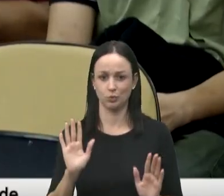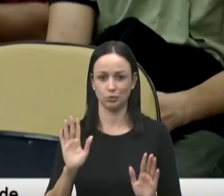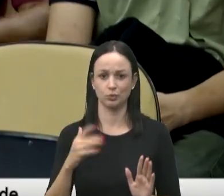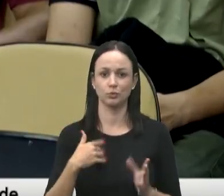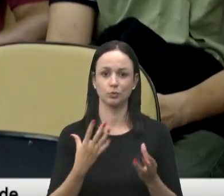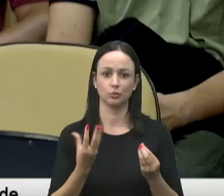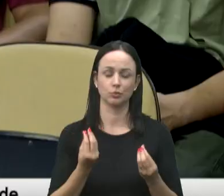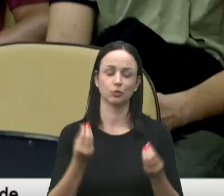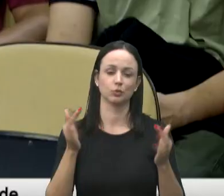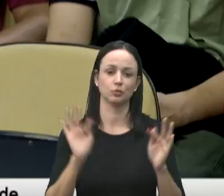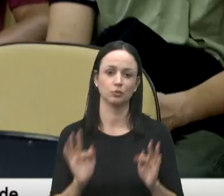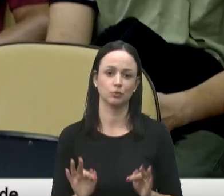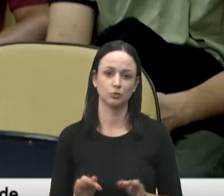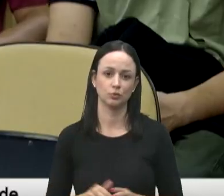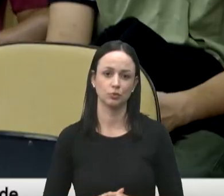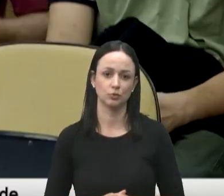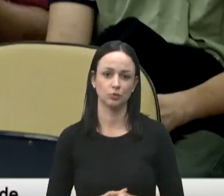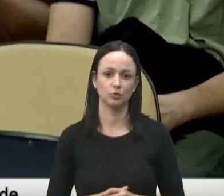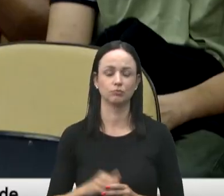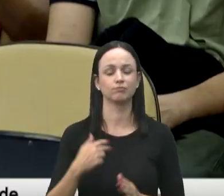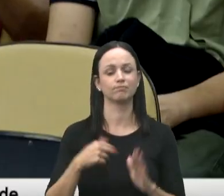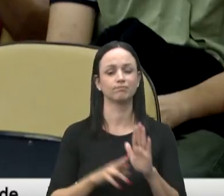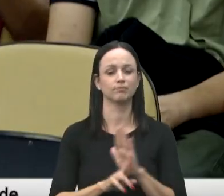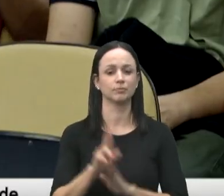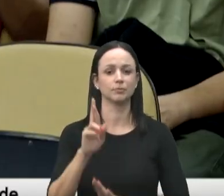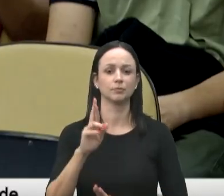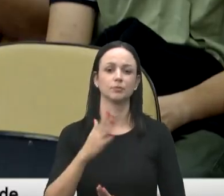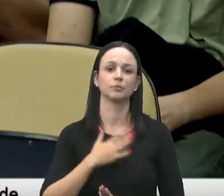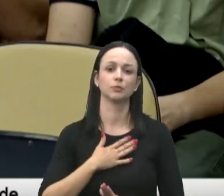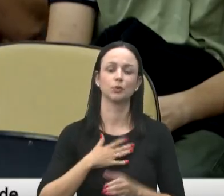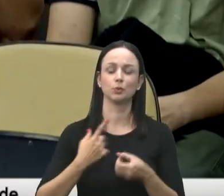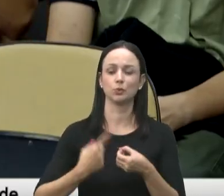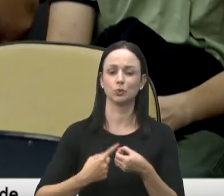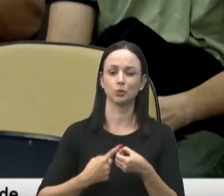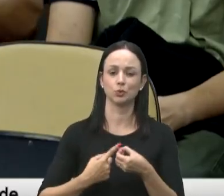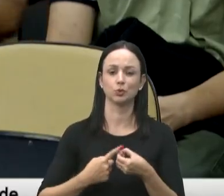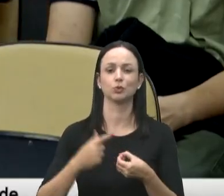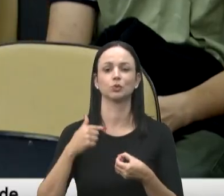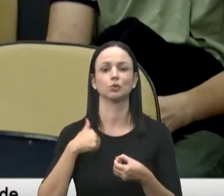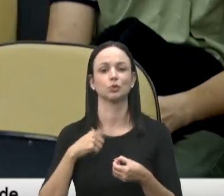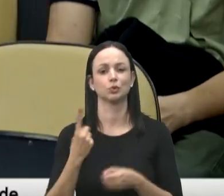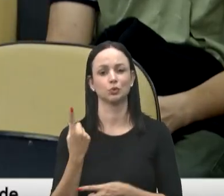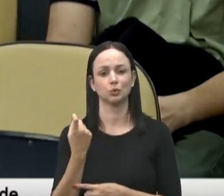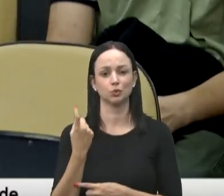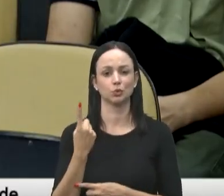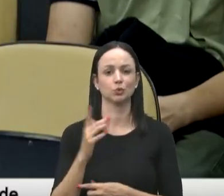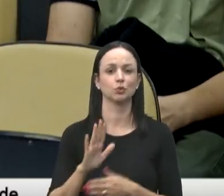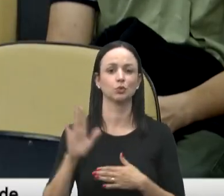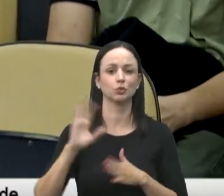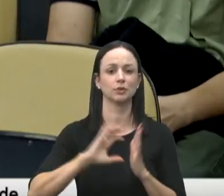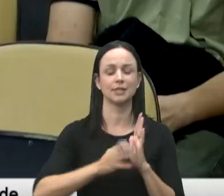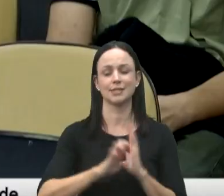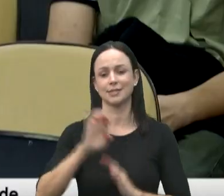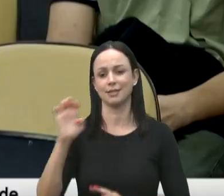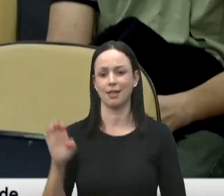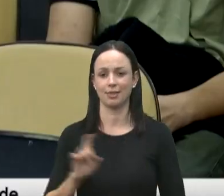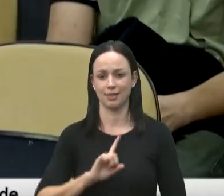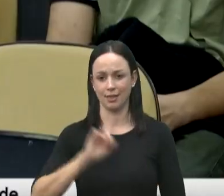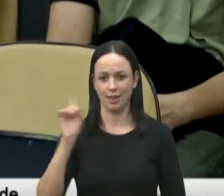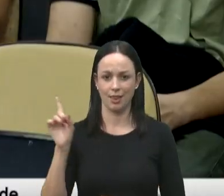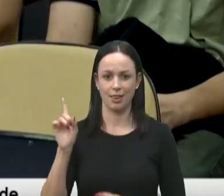muito feliz, né, em ser representante do meu município, ser a única candidatura de esquerda lá, numa